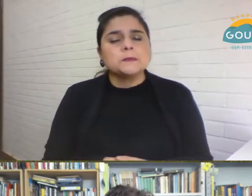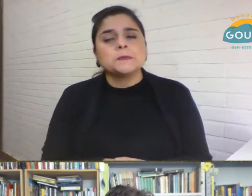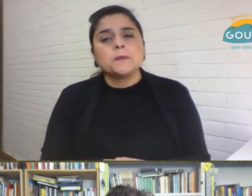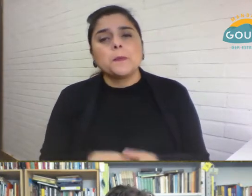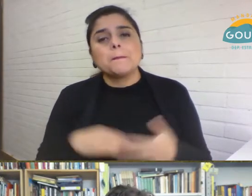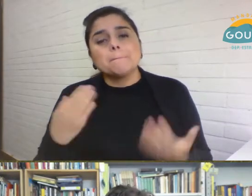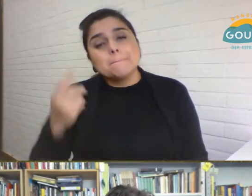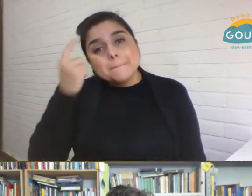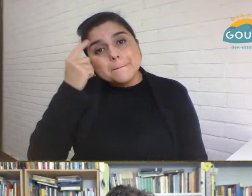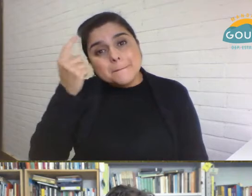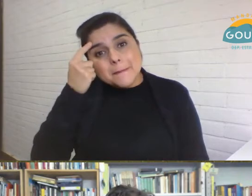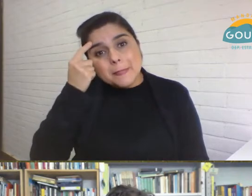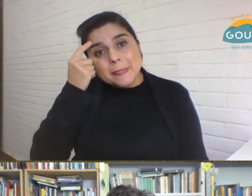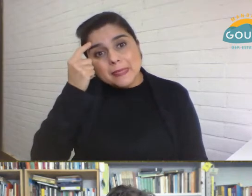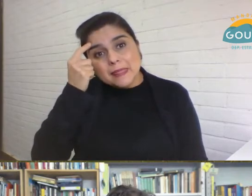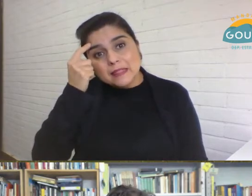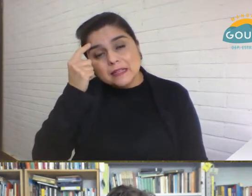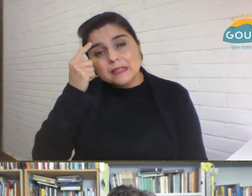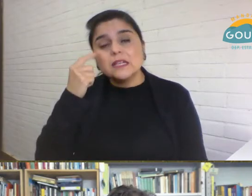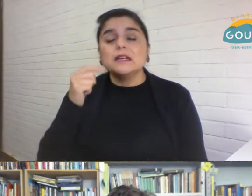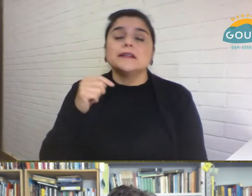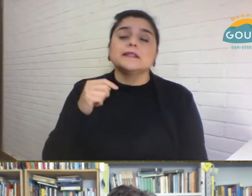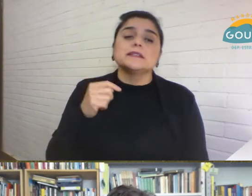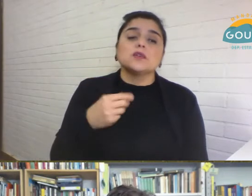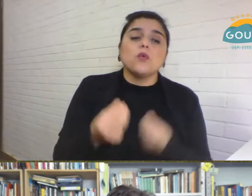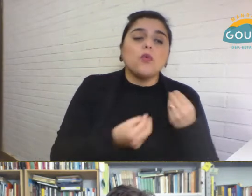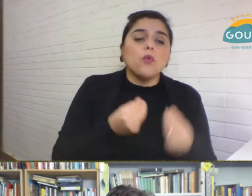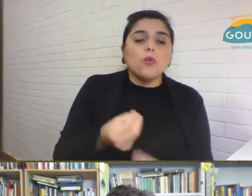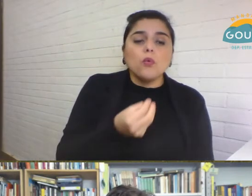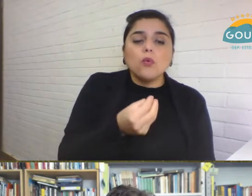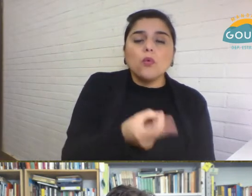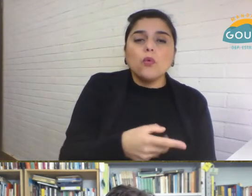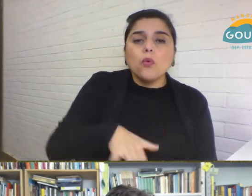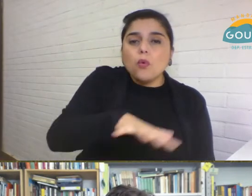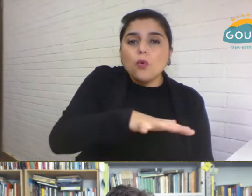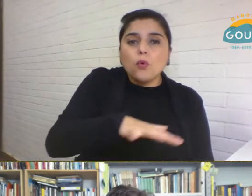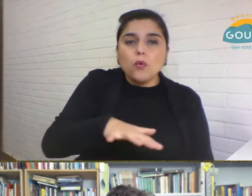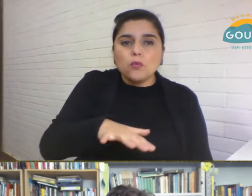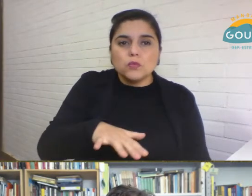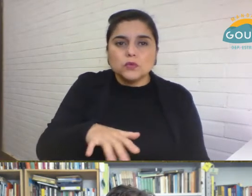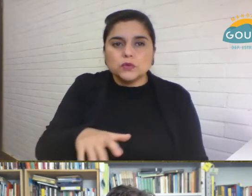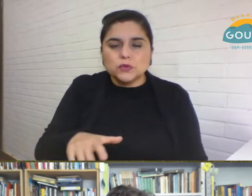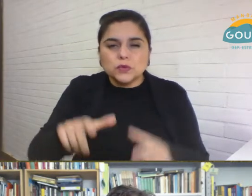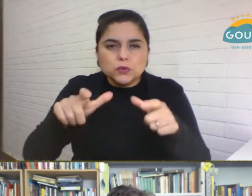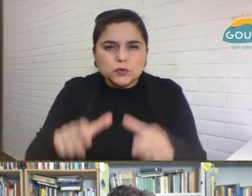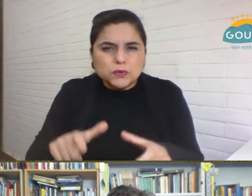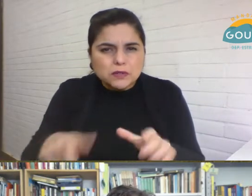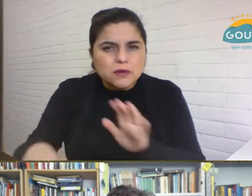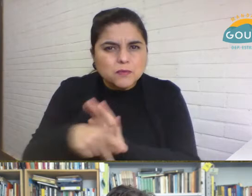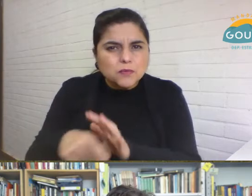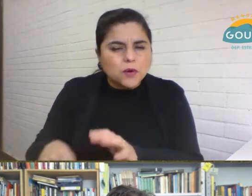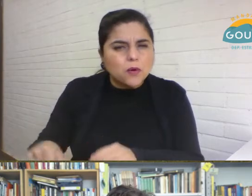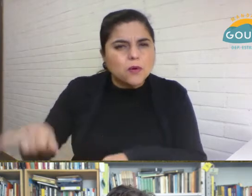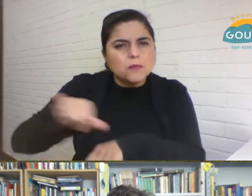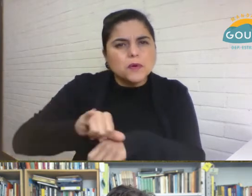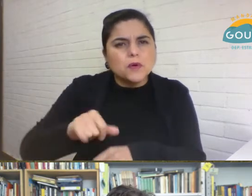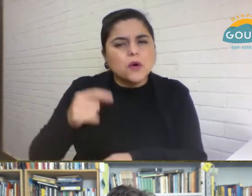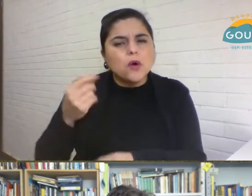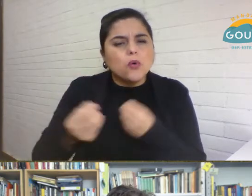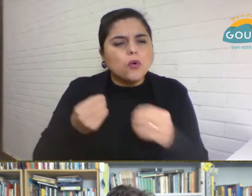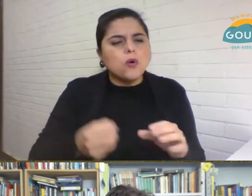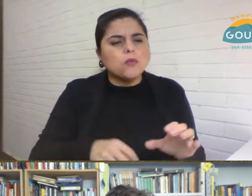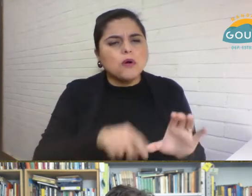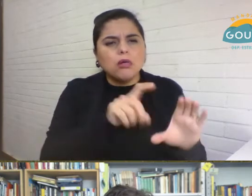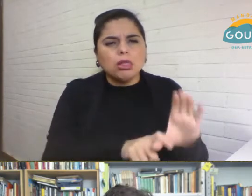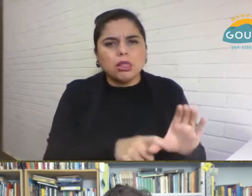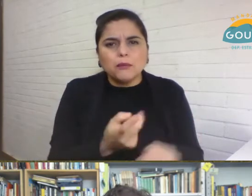questões da redução da oferta, mas se centra sobretudo nas questões da redução da procura. Ou